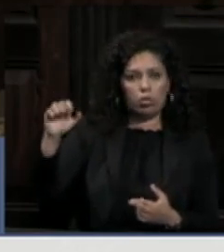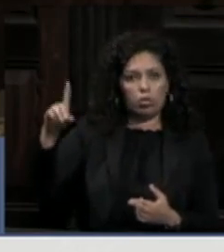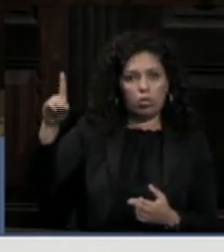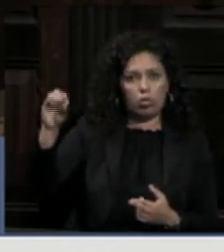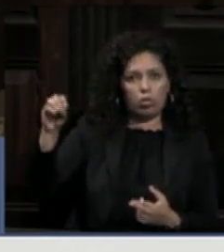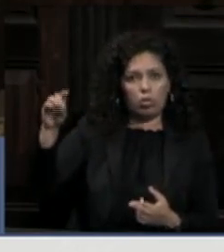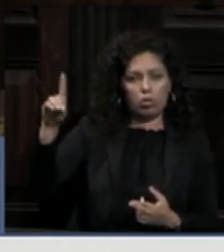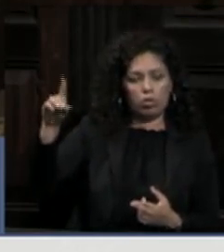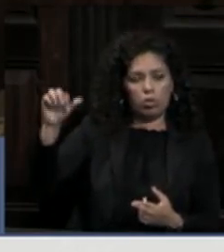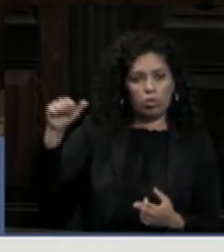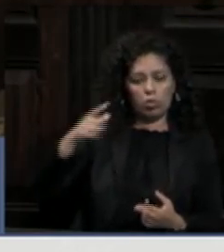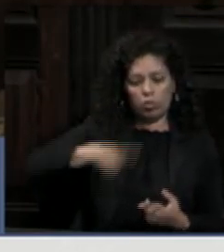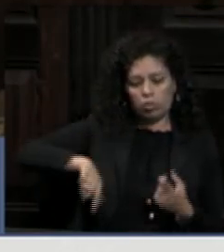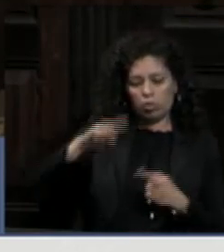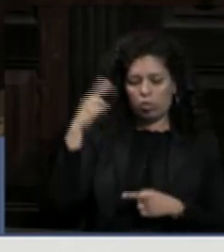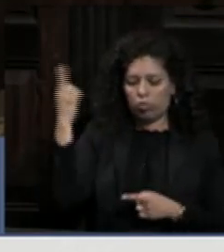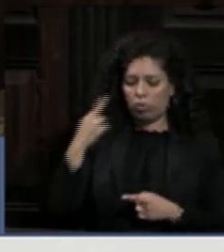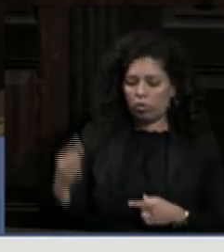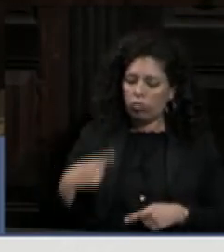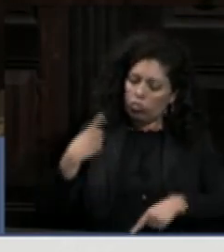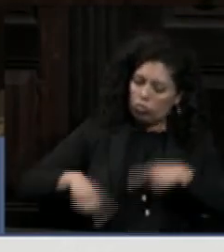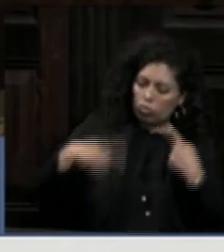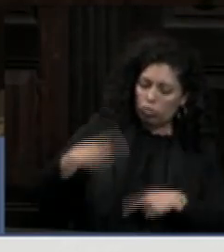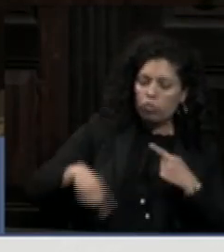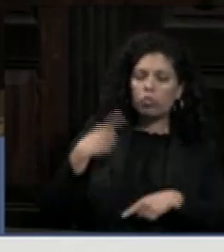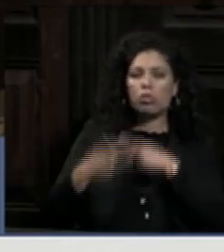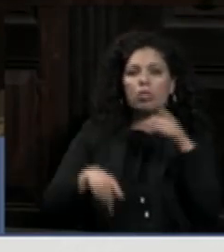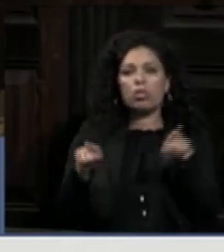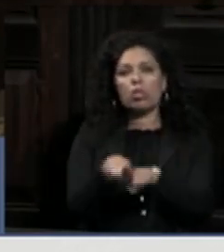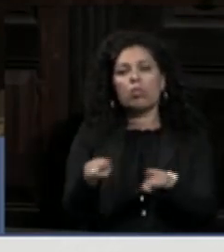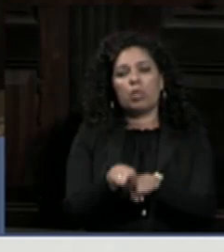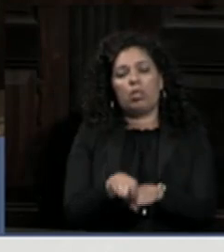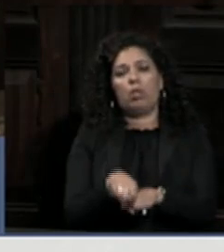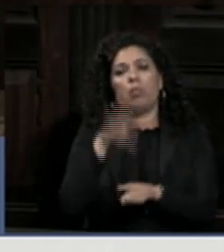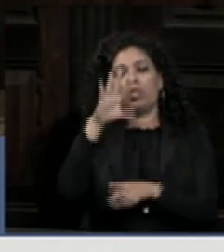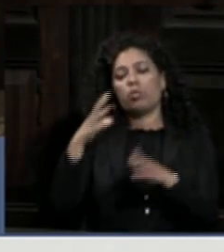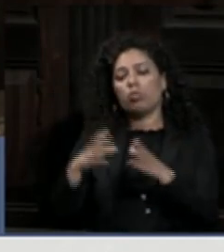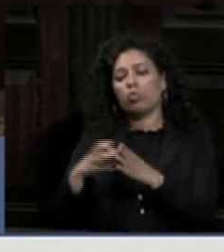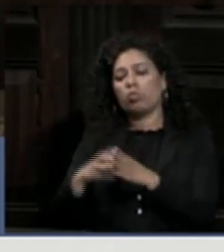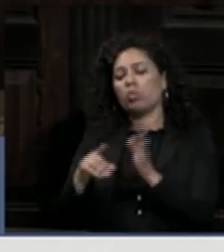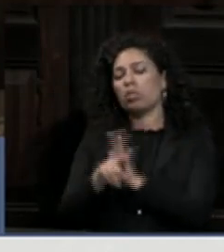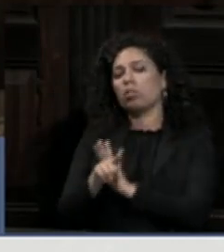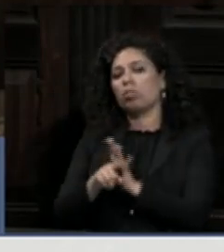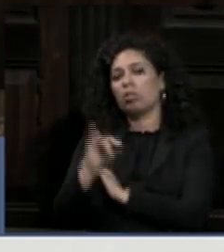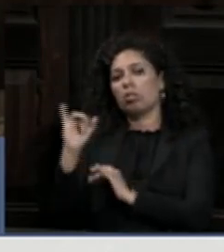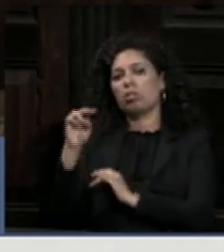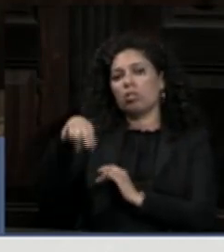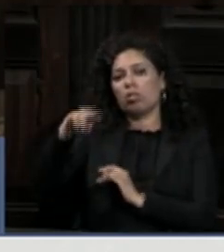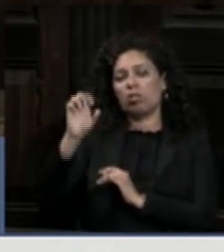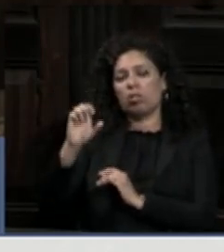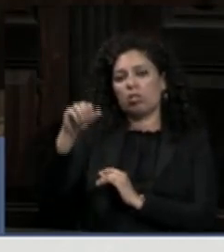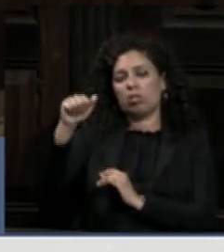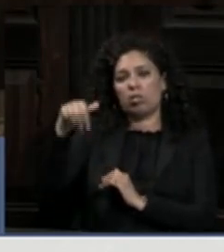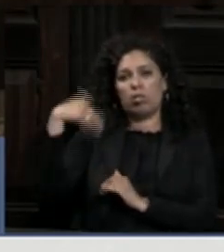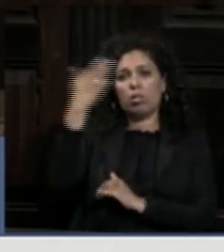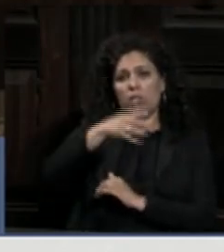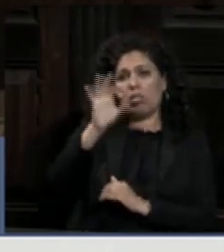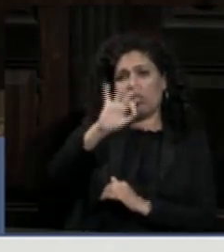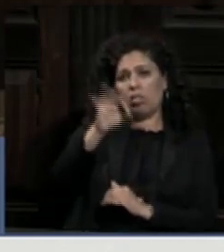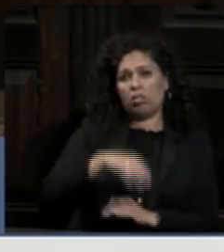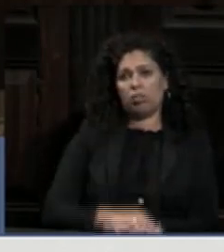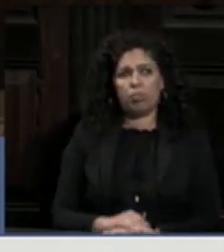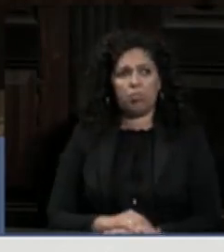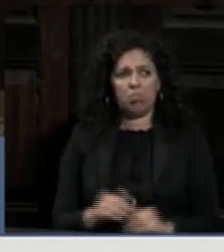discutir a questão da poluição da csn néia também não compareceu mostrando que infelizmente